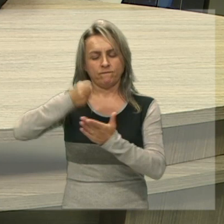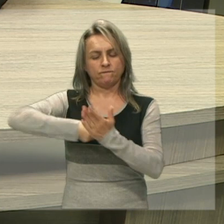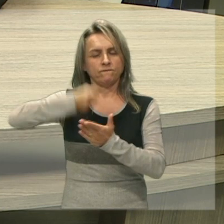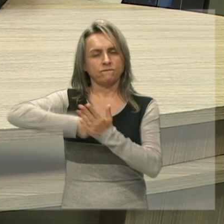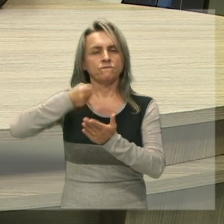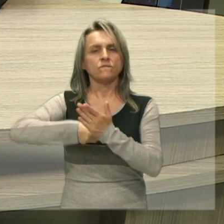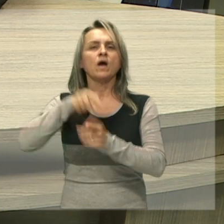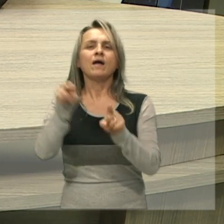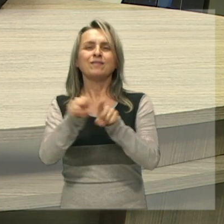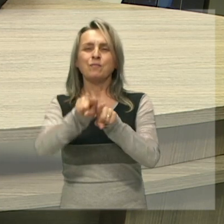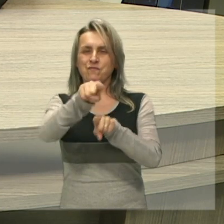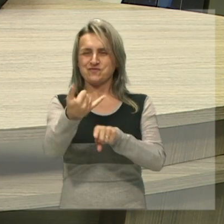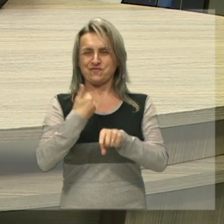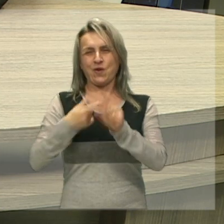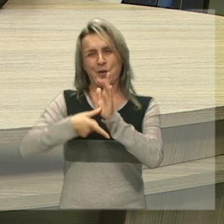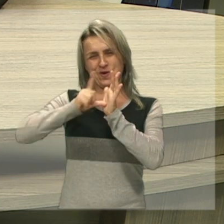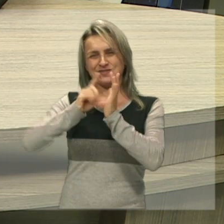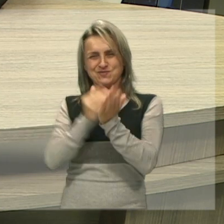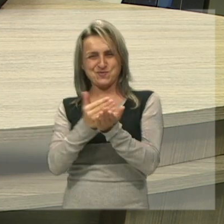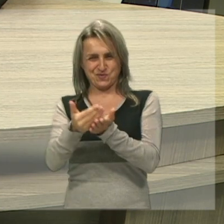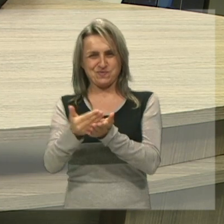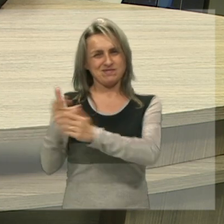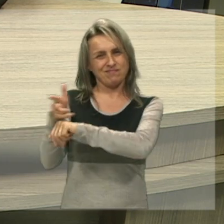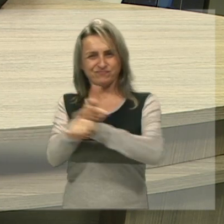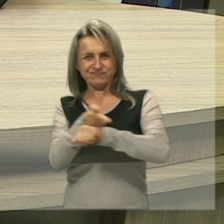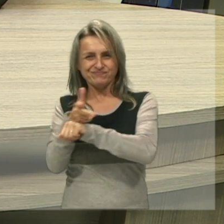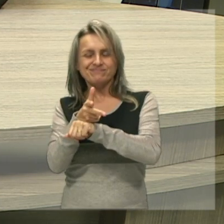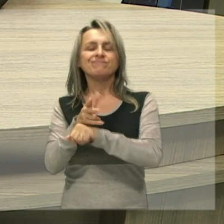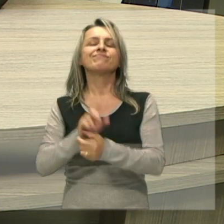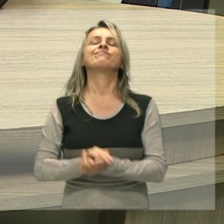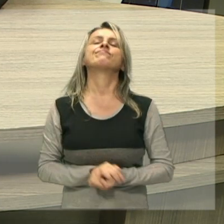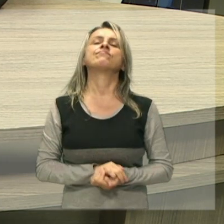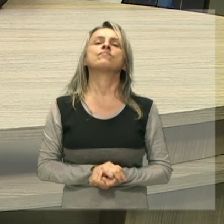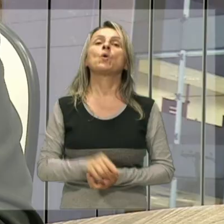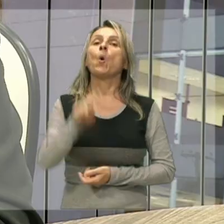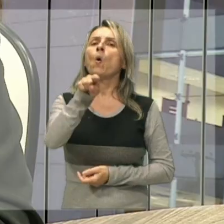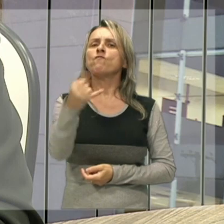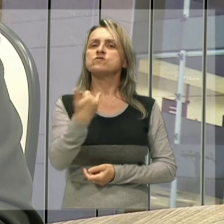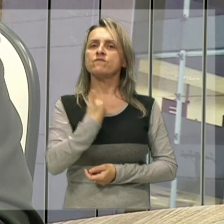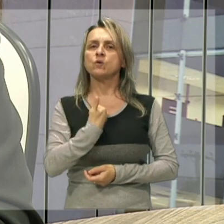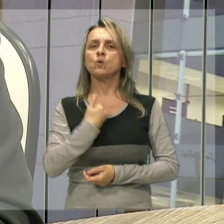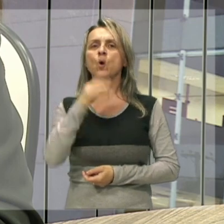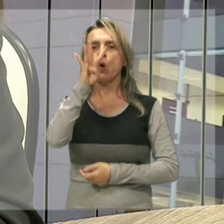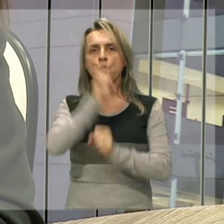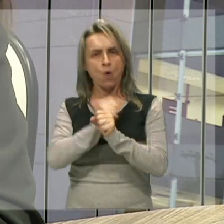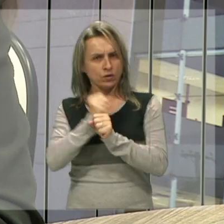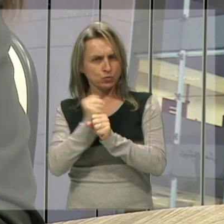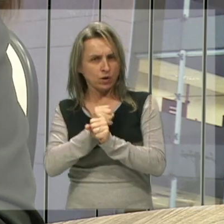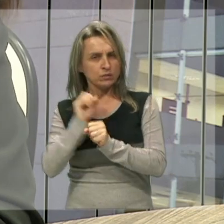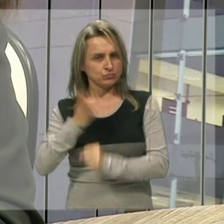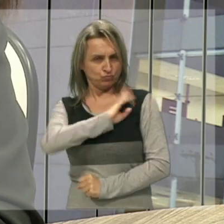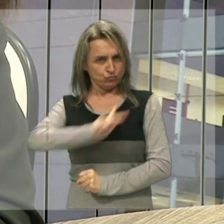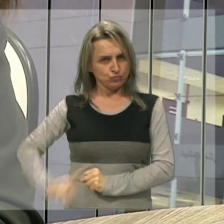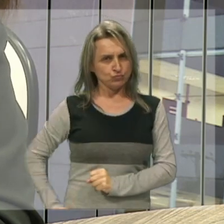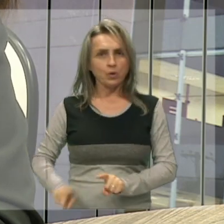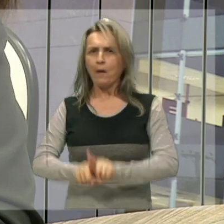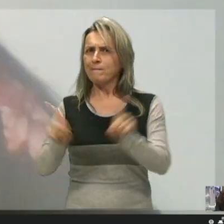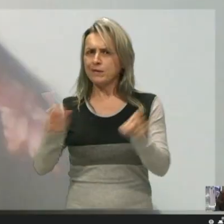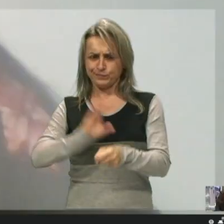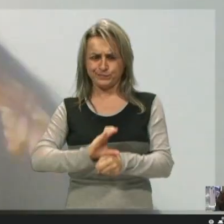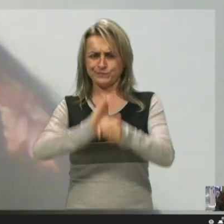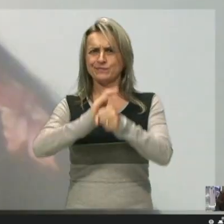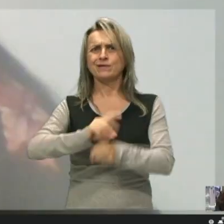que você está há 4 anos na presidência, porém está muito mais no Conselho. Eu